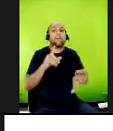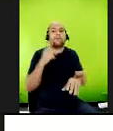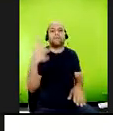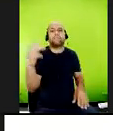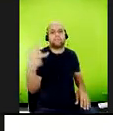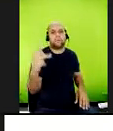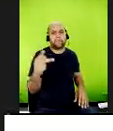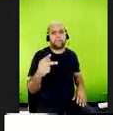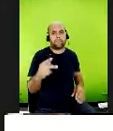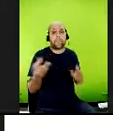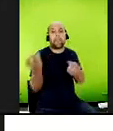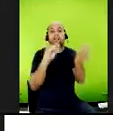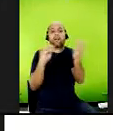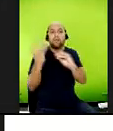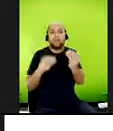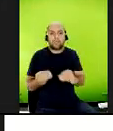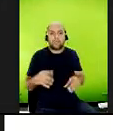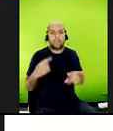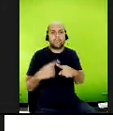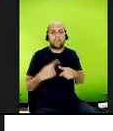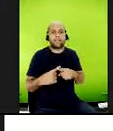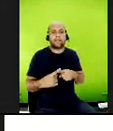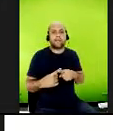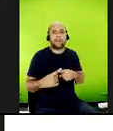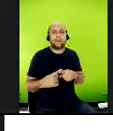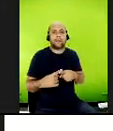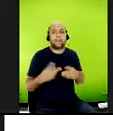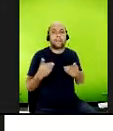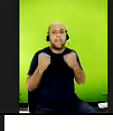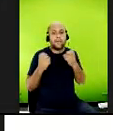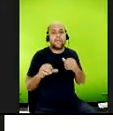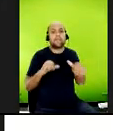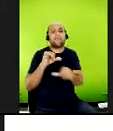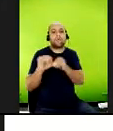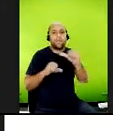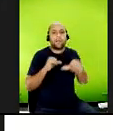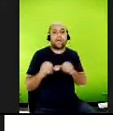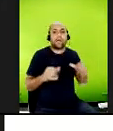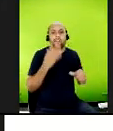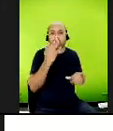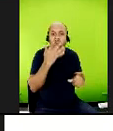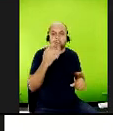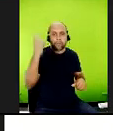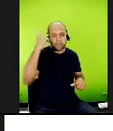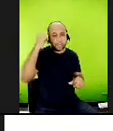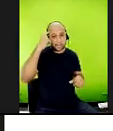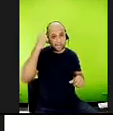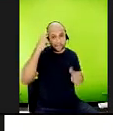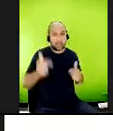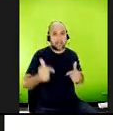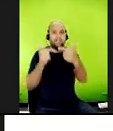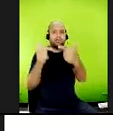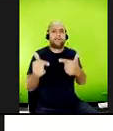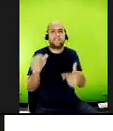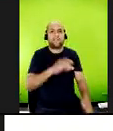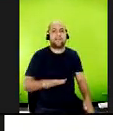e essa construção você levado em consideração porque ela vai gerar formas de pensar e de agir que de um modo geral a